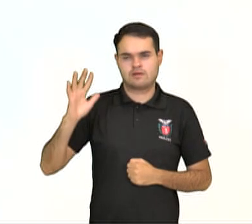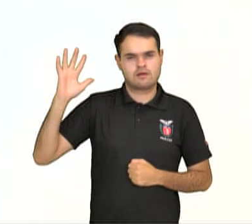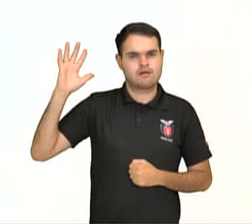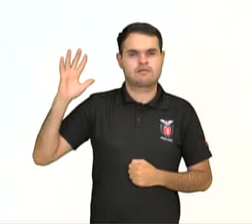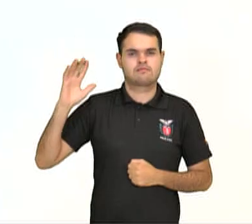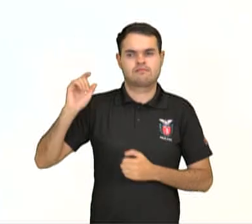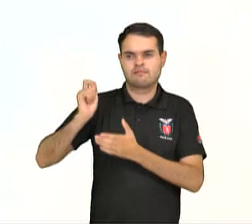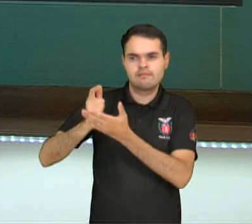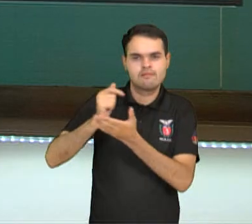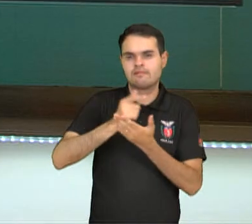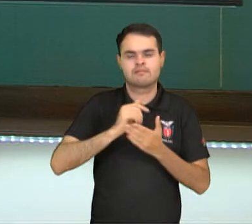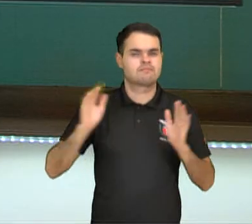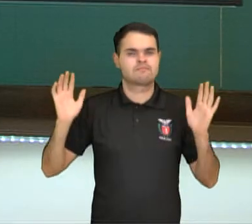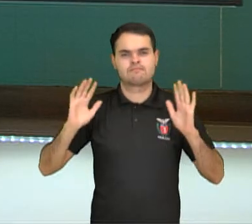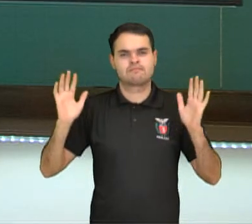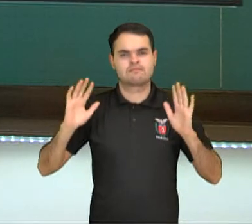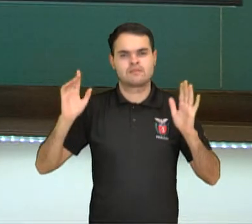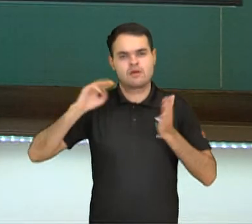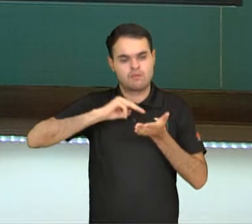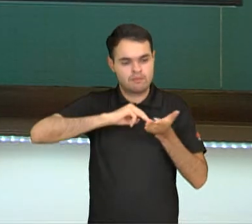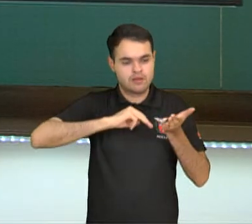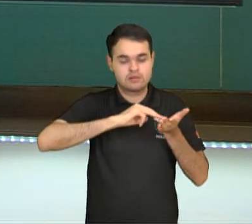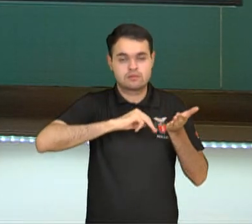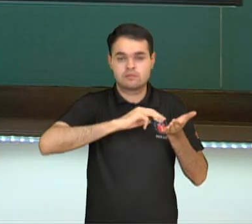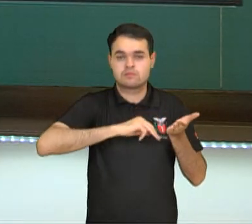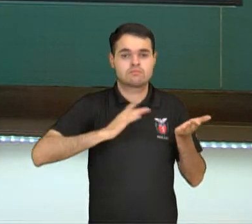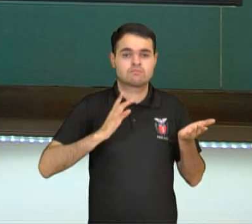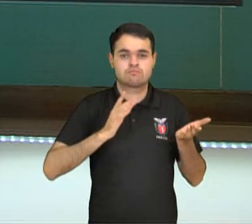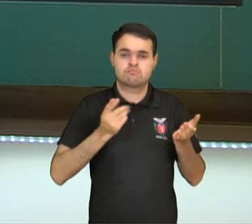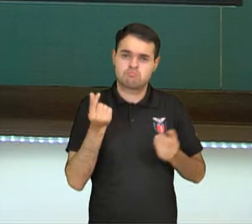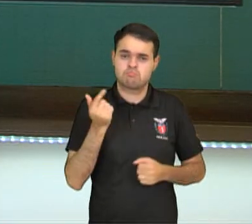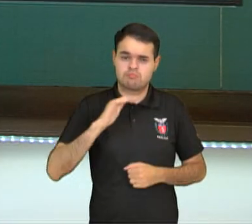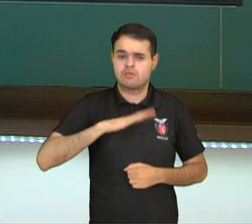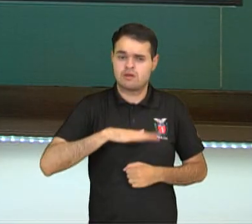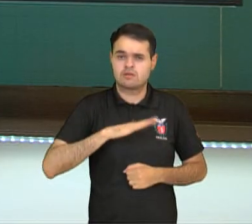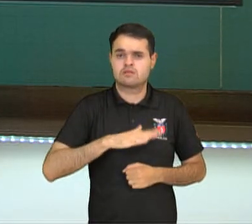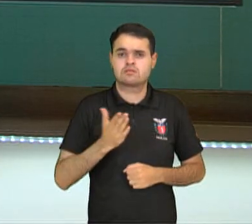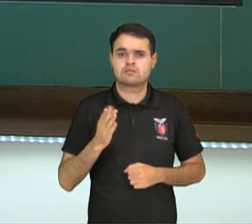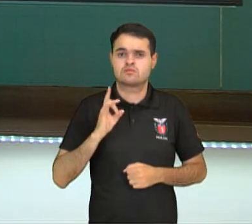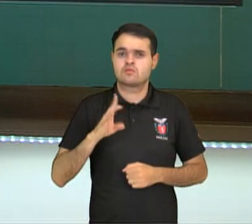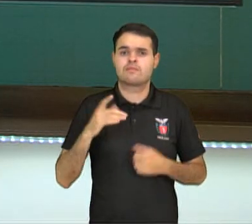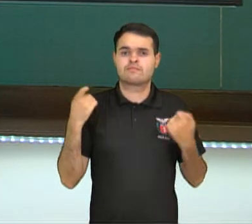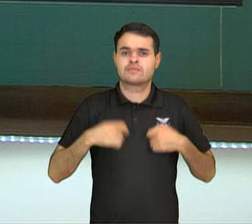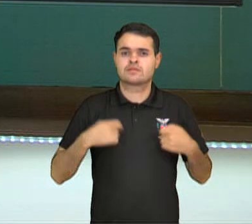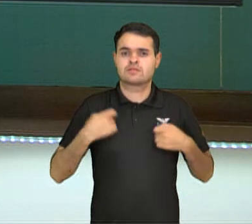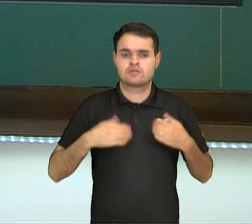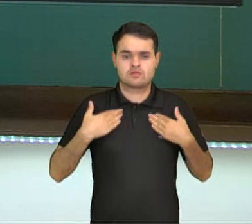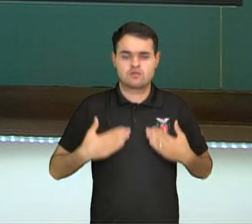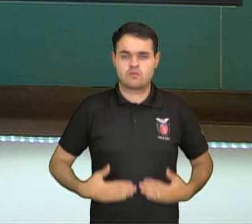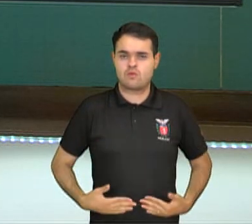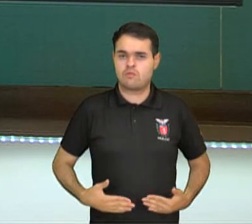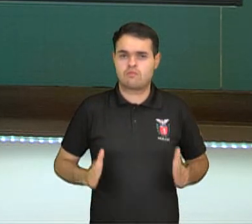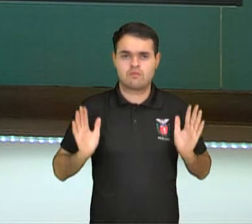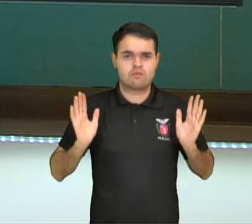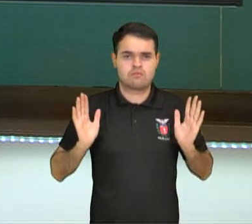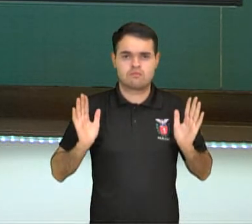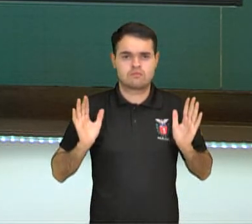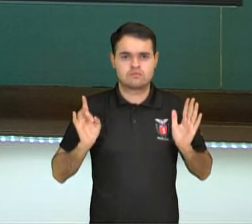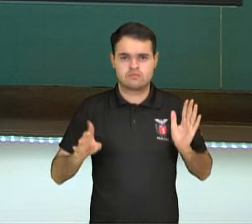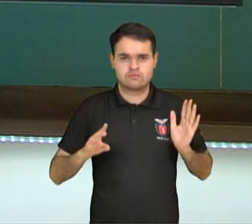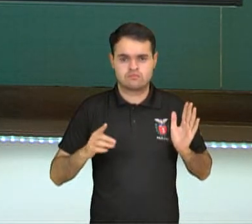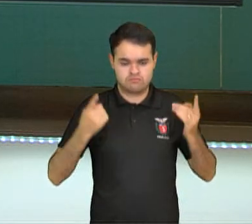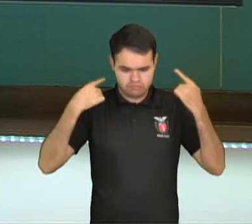vocês, né? Ele é um método relativamente barato, você só vai precisar do teu corpo inicialmente para fazer